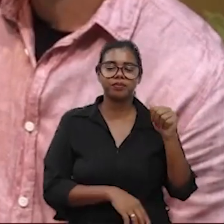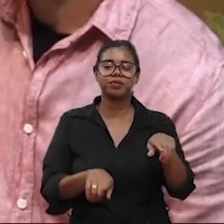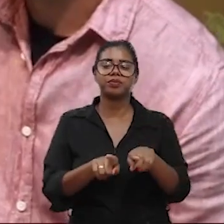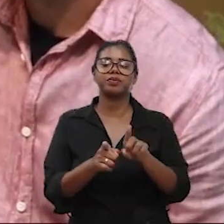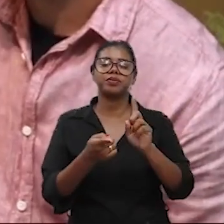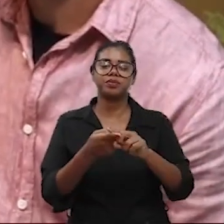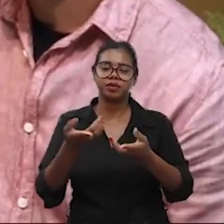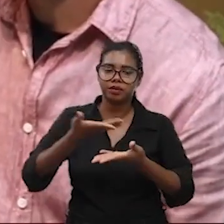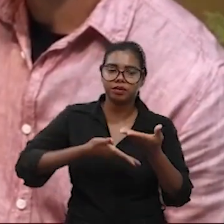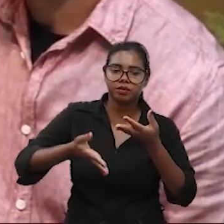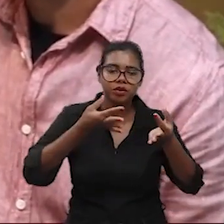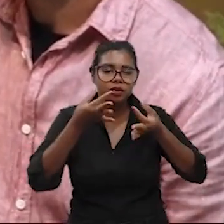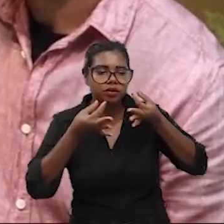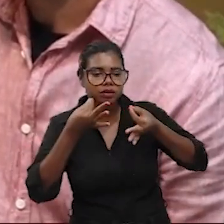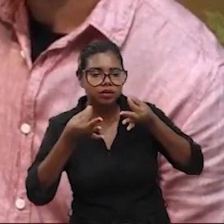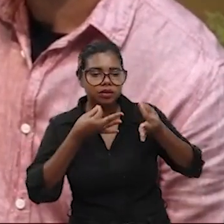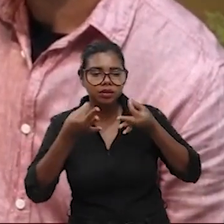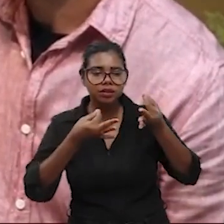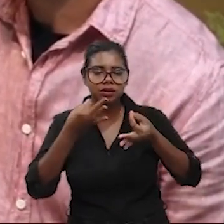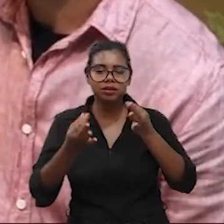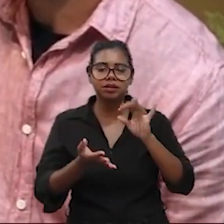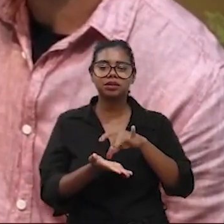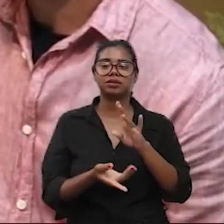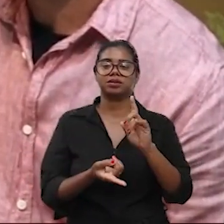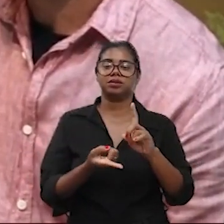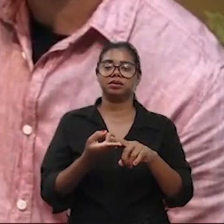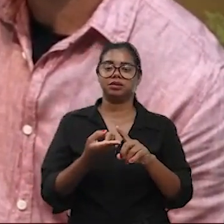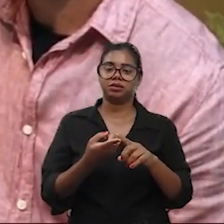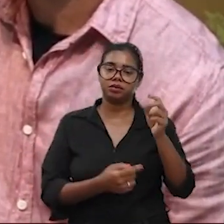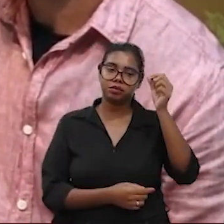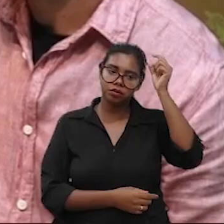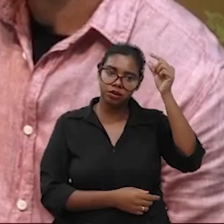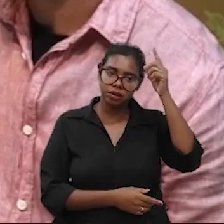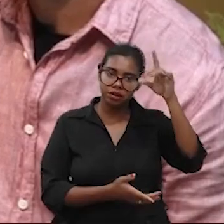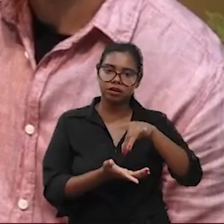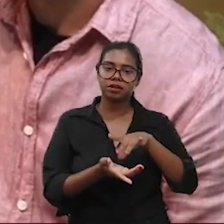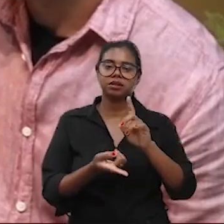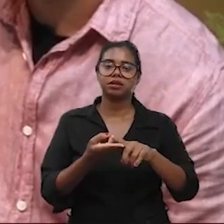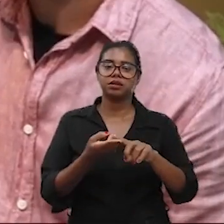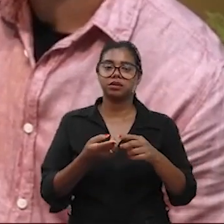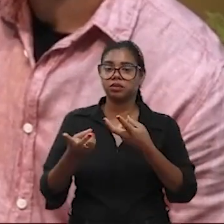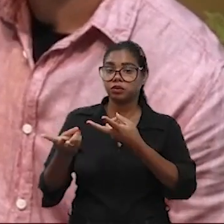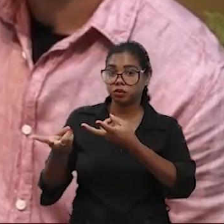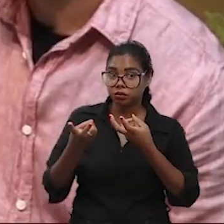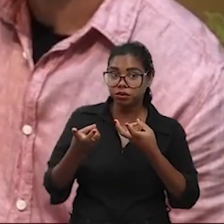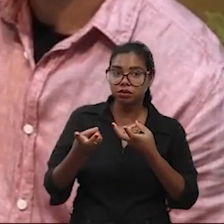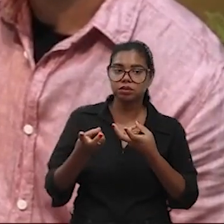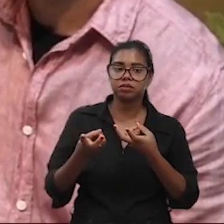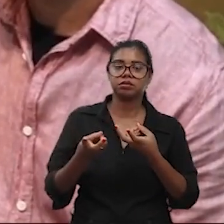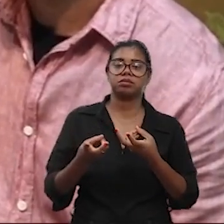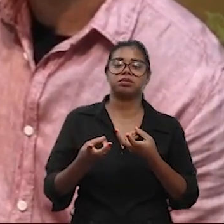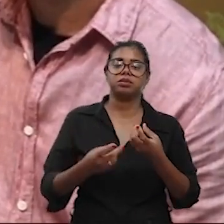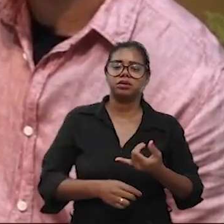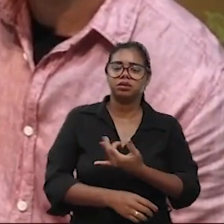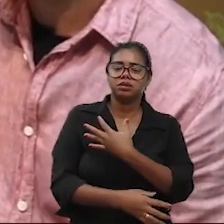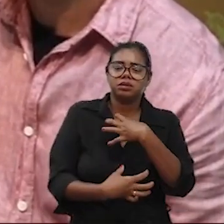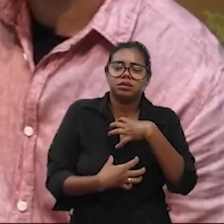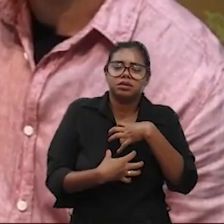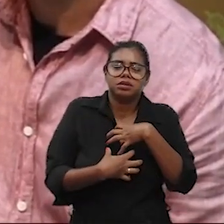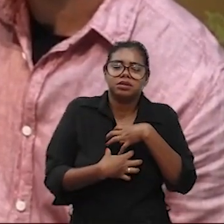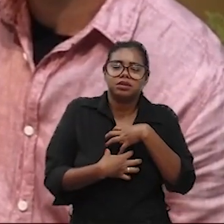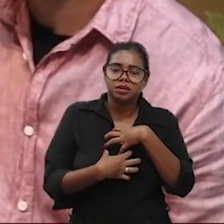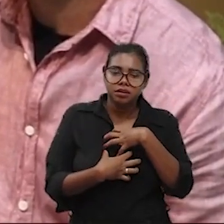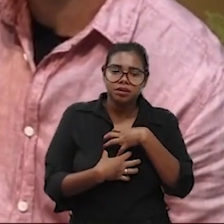trocou muitas ideias sobre isso. E eu percebi o quanto ela ficou sensibilizada, até porque ela